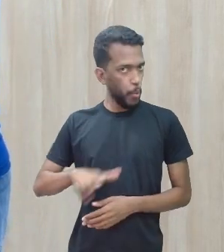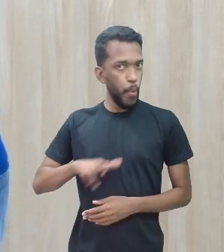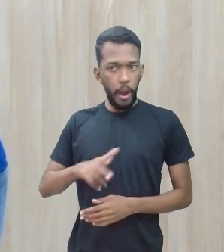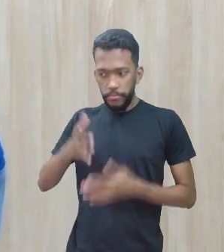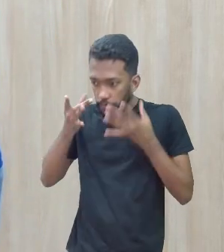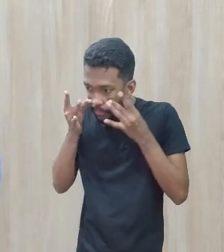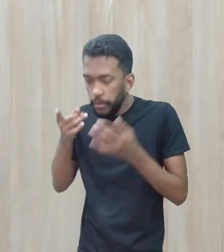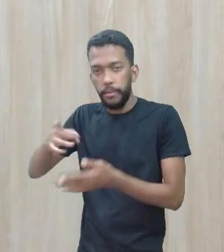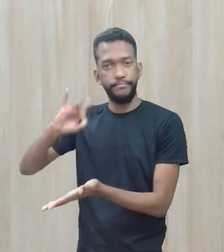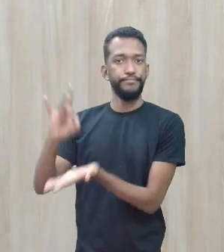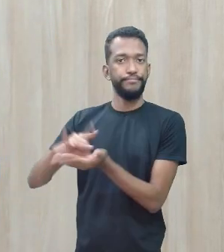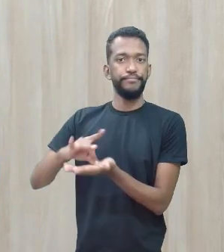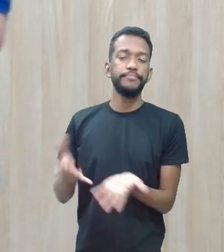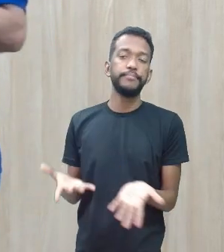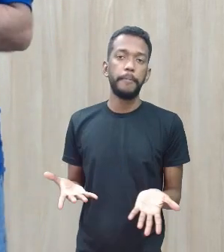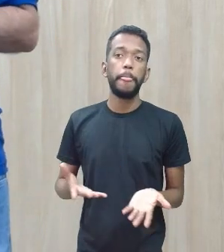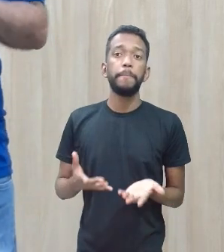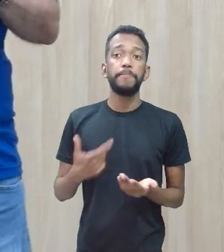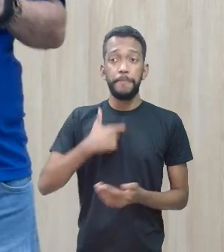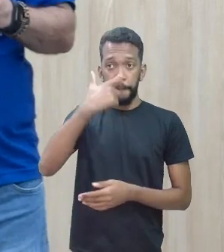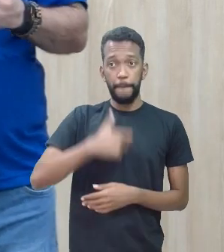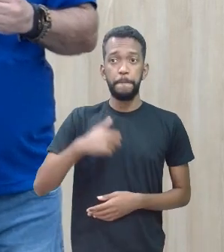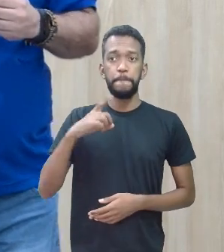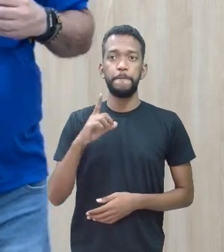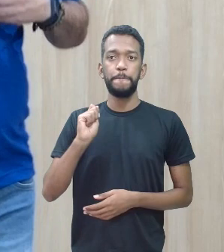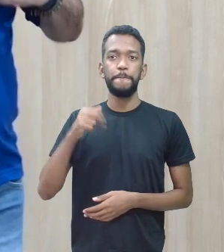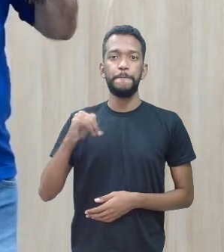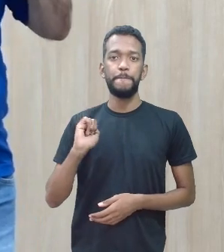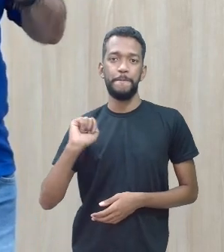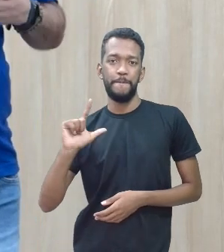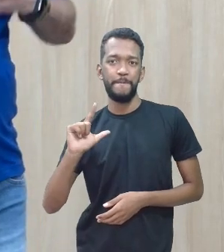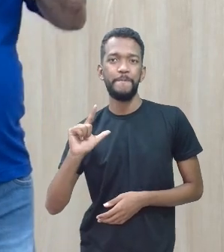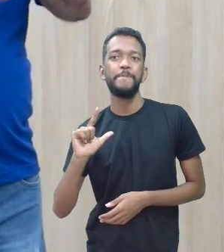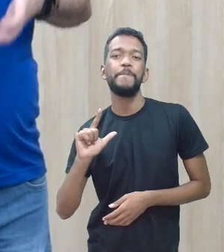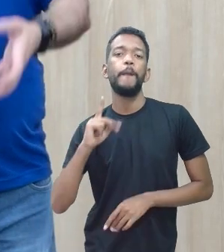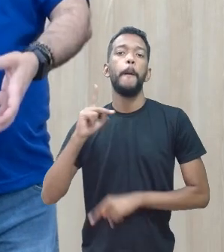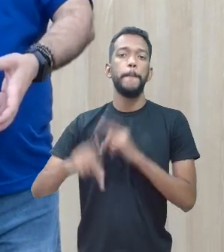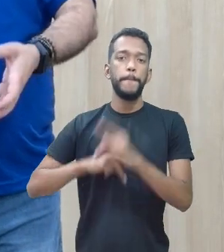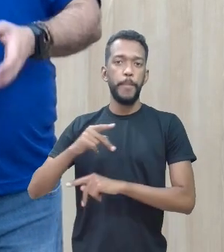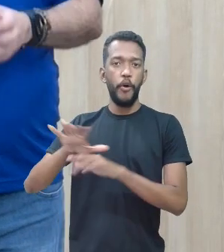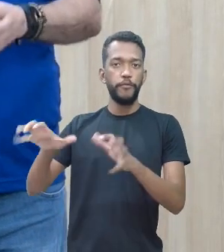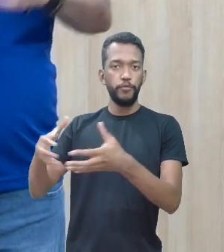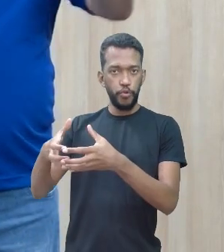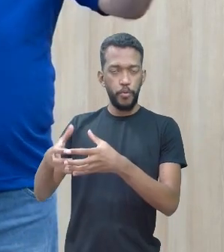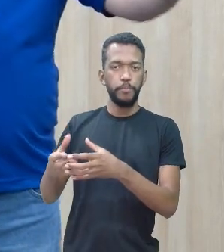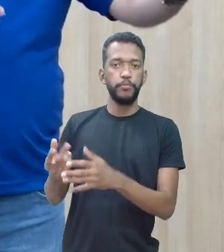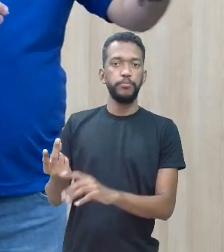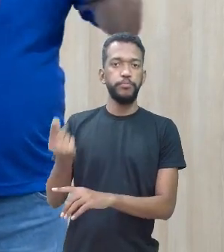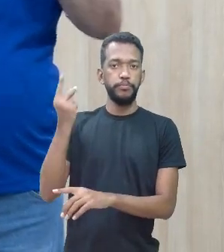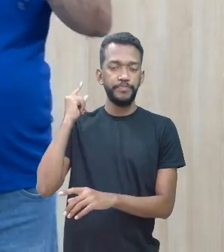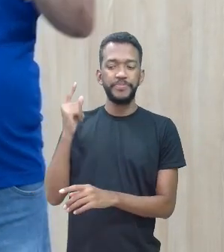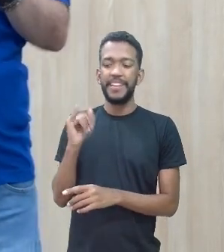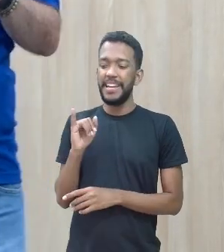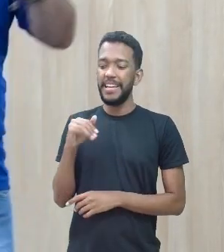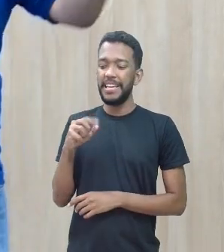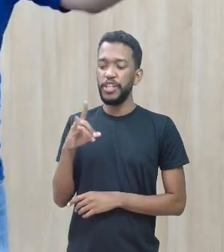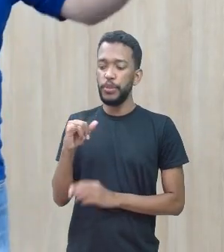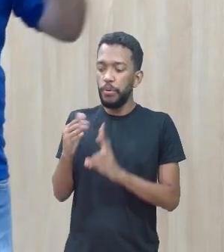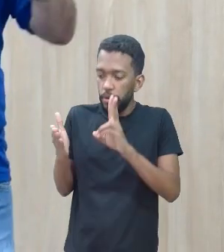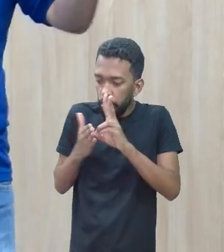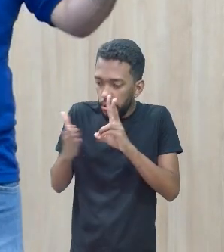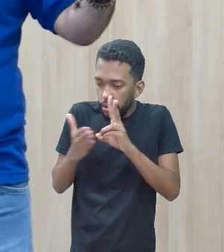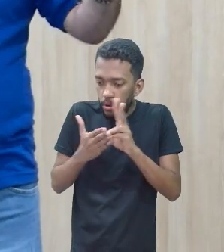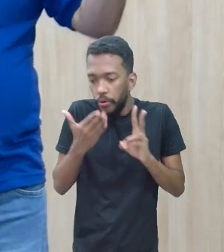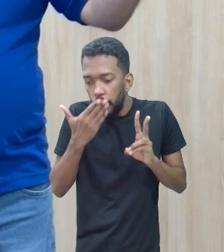pessoas como o Daniel preferem se referir aos povos originários aqui, não como índios, né, por conta dessa